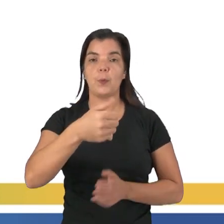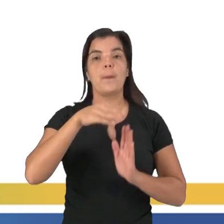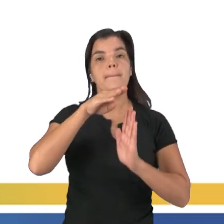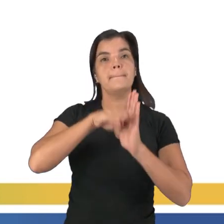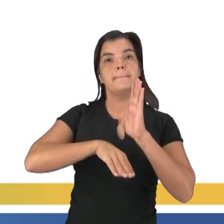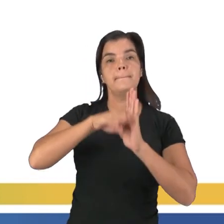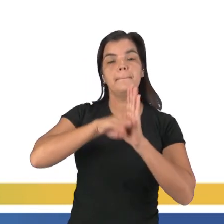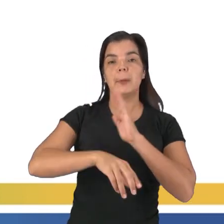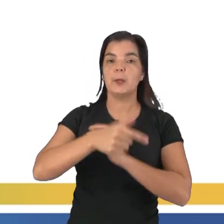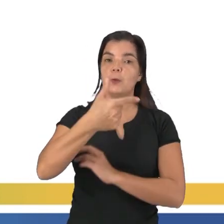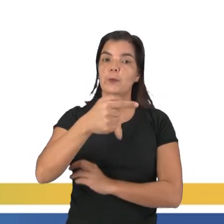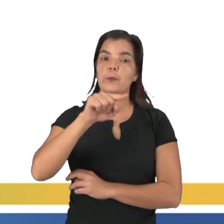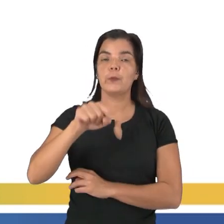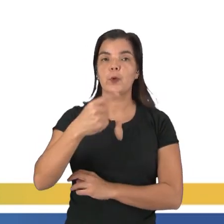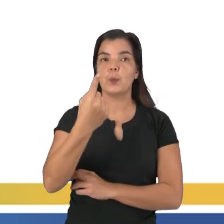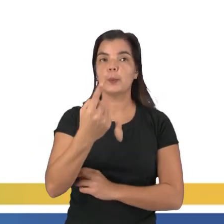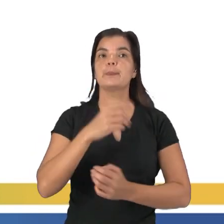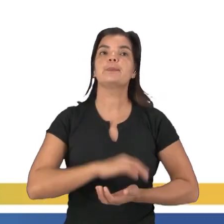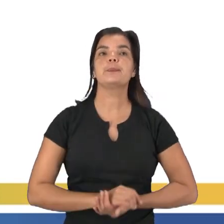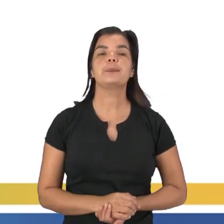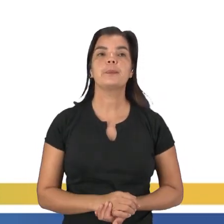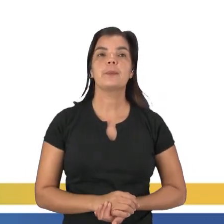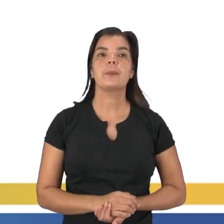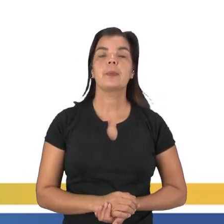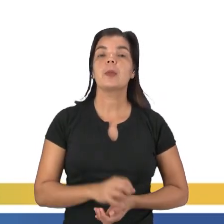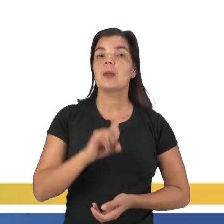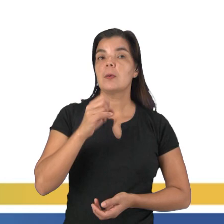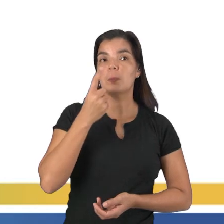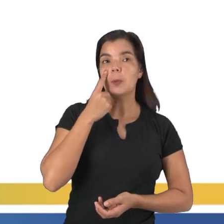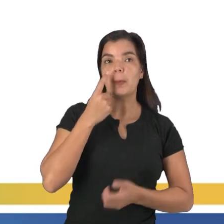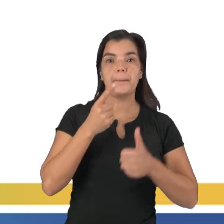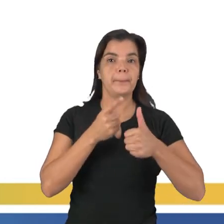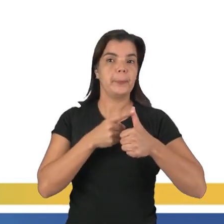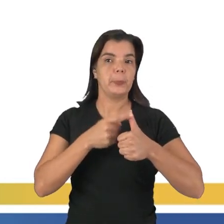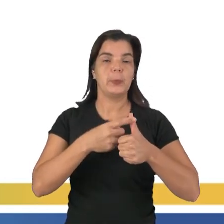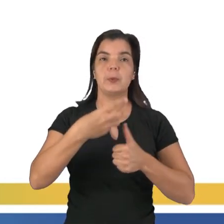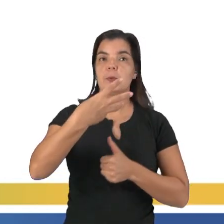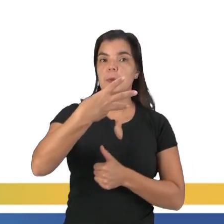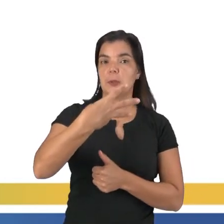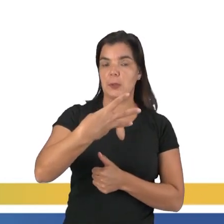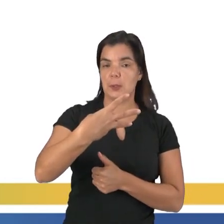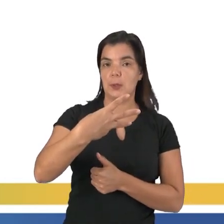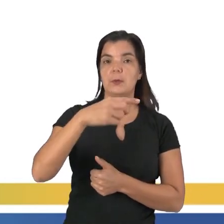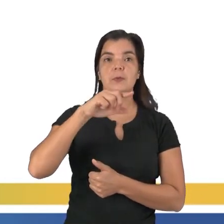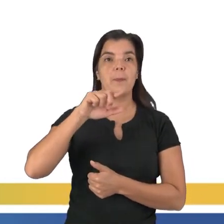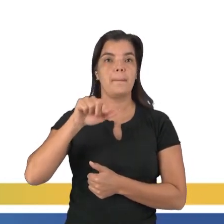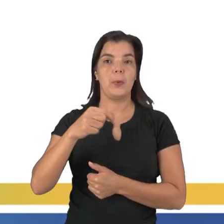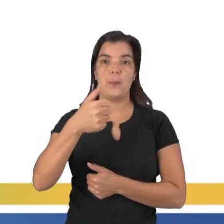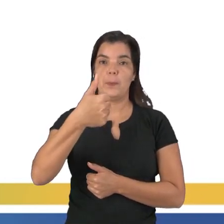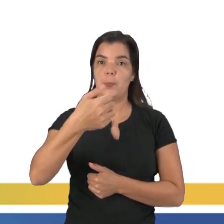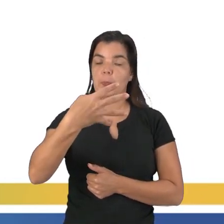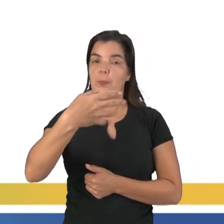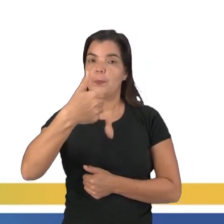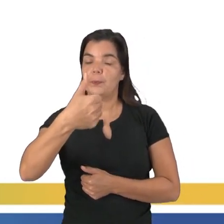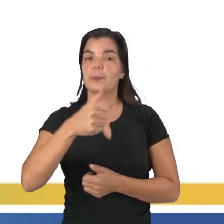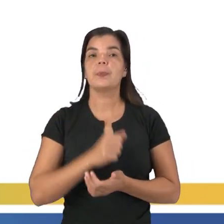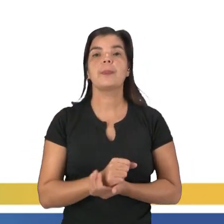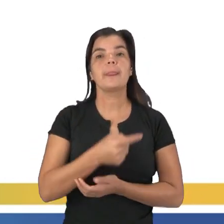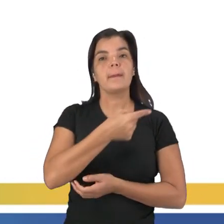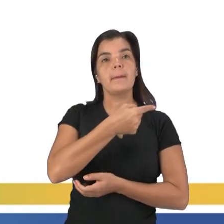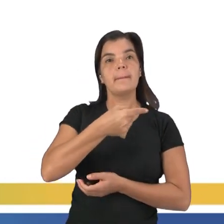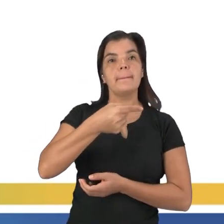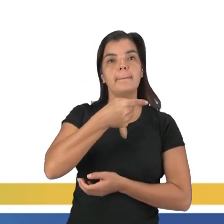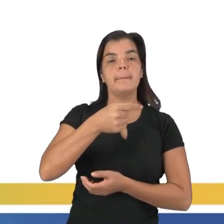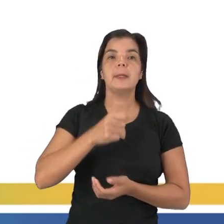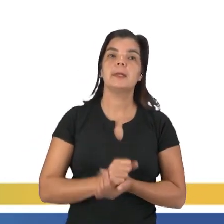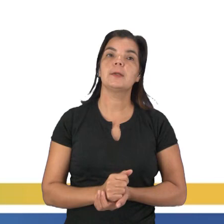3,141 e 2,1. Então, você vai colocar o primeiro valor, que é o minuendo, que é